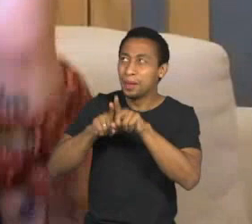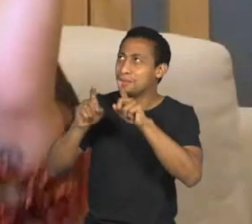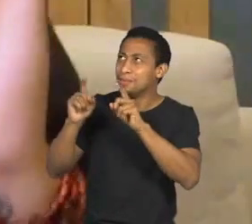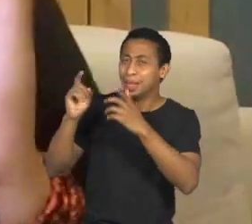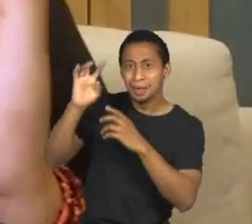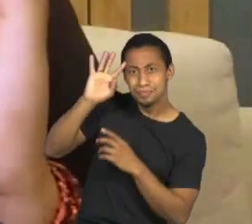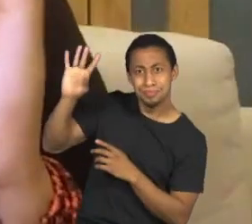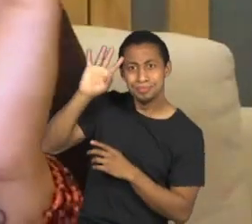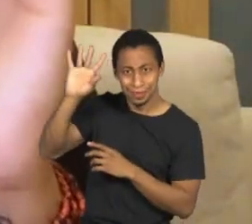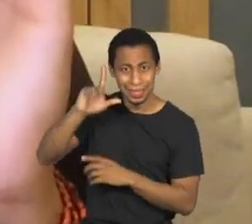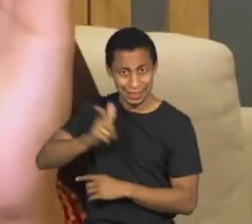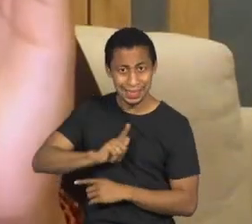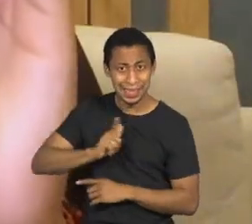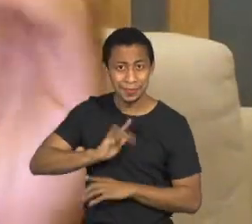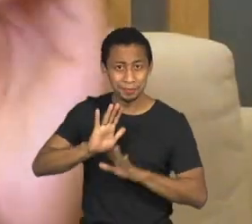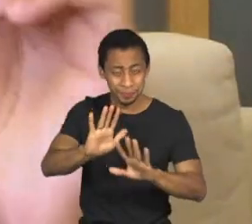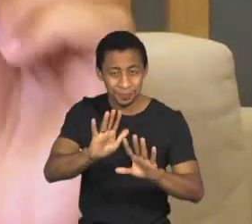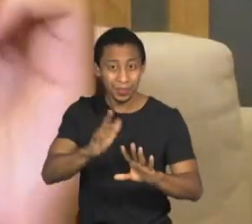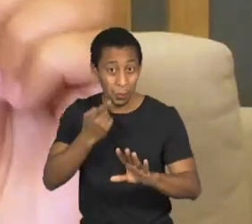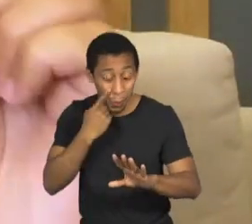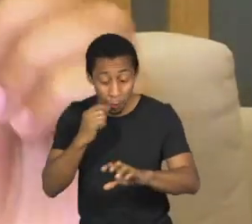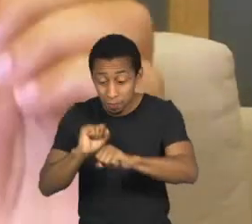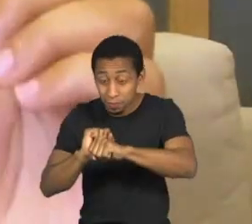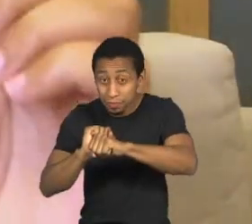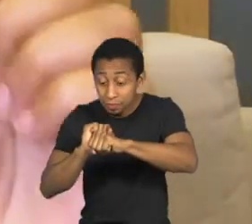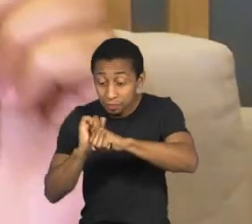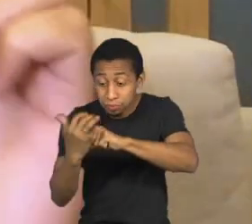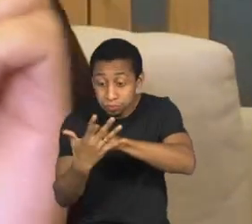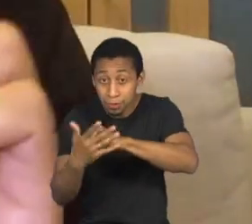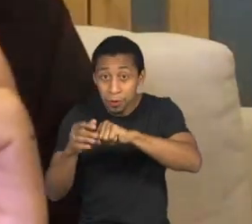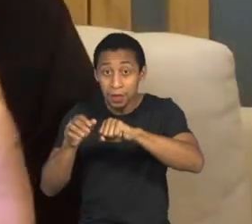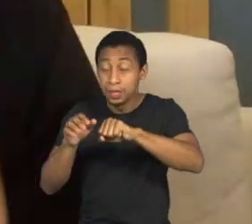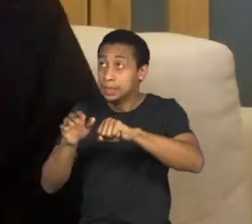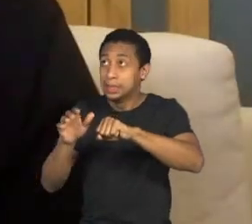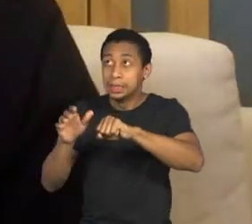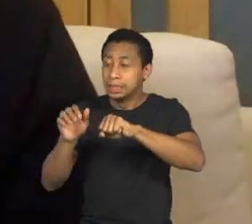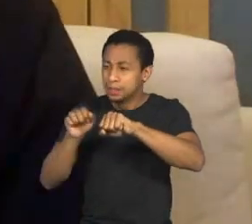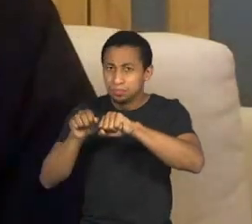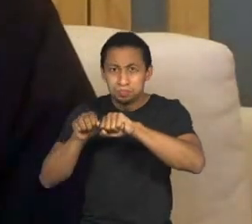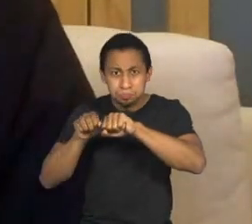que é o seguinte, o coronavírus, ele encosta nós na parede,